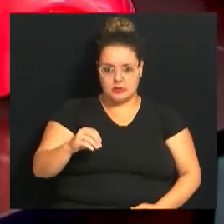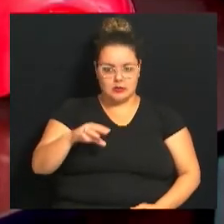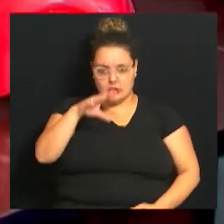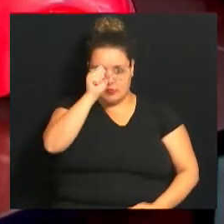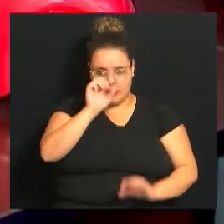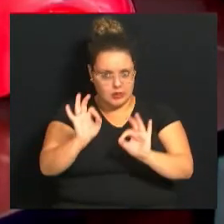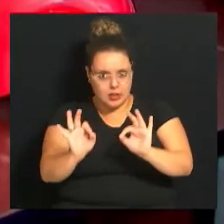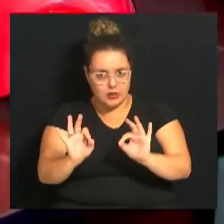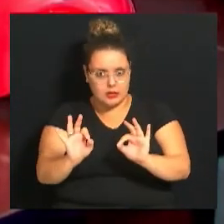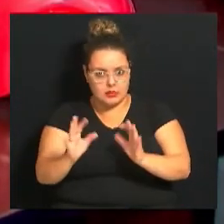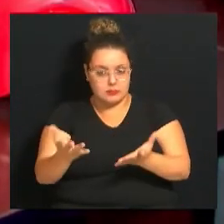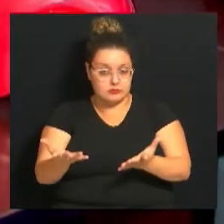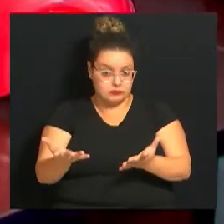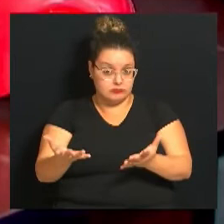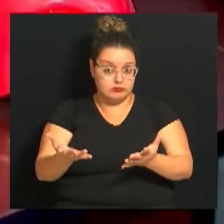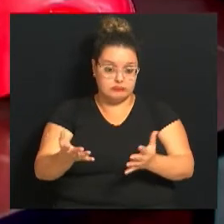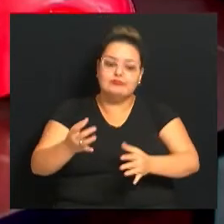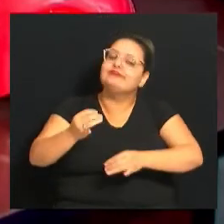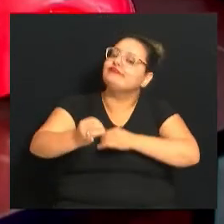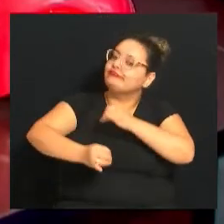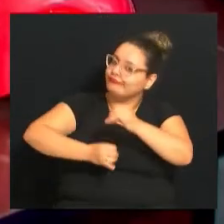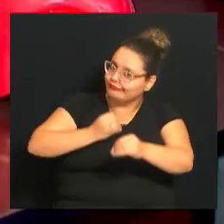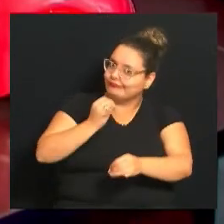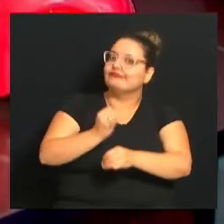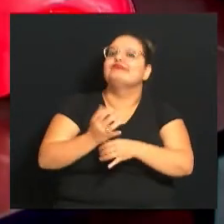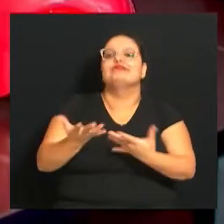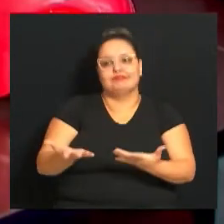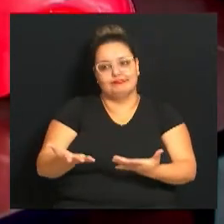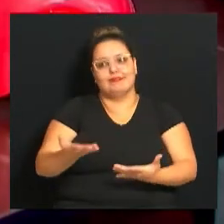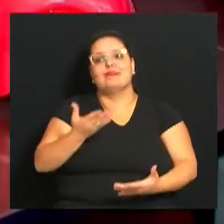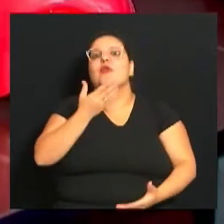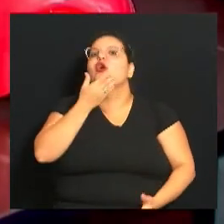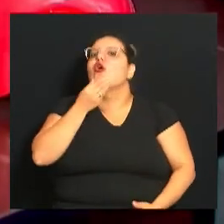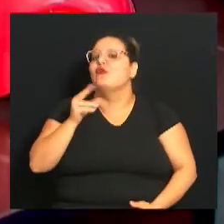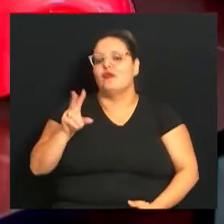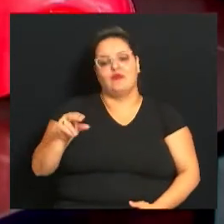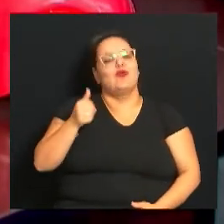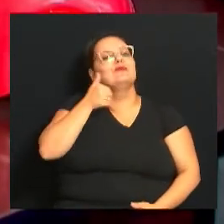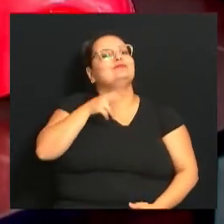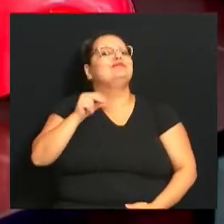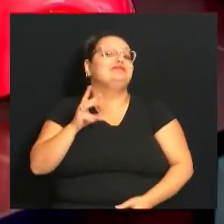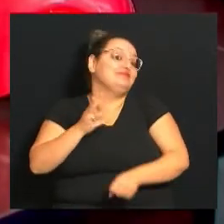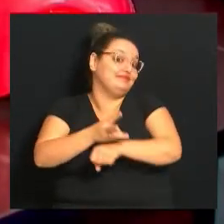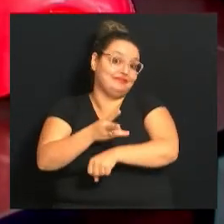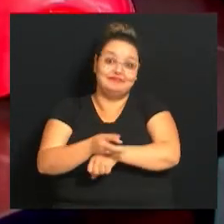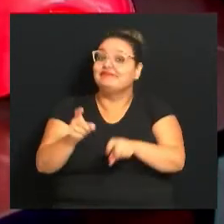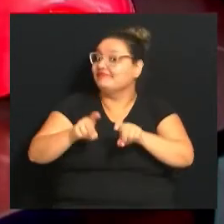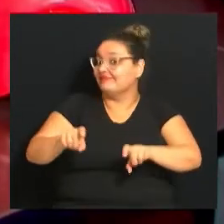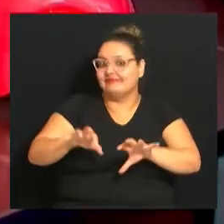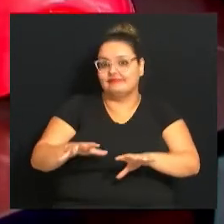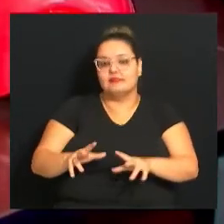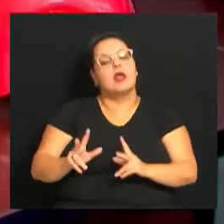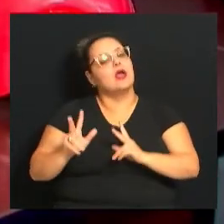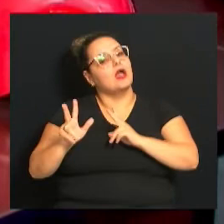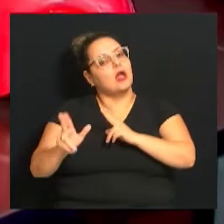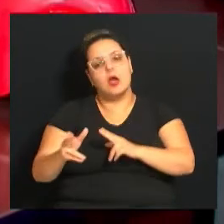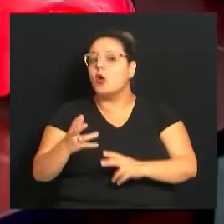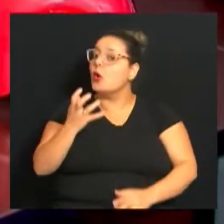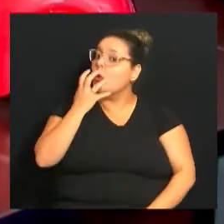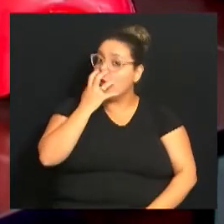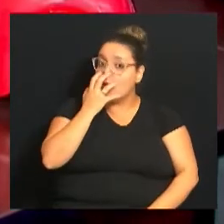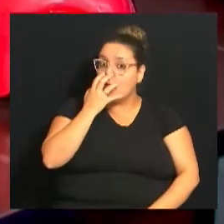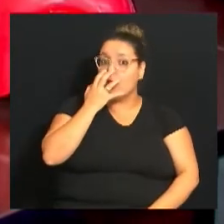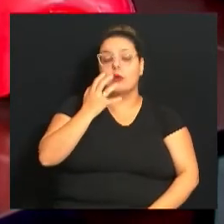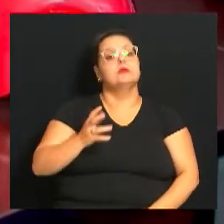era digital veio para mostrar que realmente a gente vê vovôs e vovós aí na era do WhatsApp, do computador. E com o cachorro é a mesma coisa, ele está a todo momento